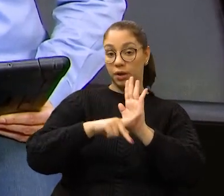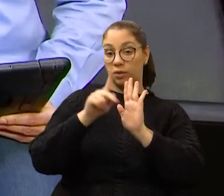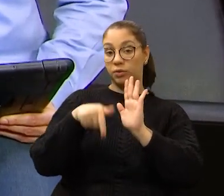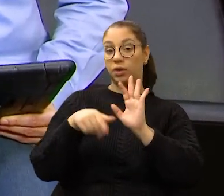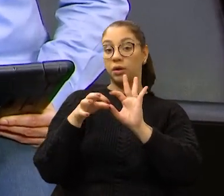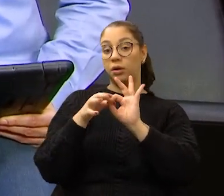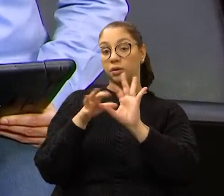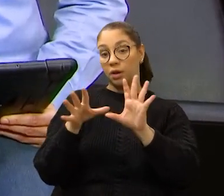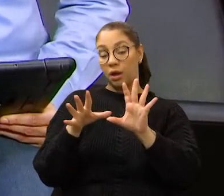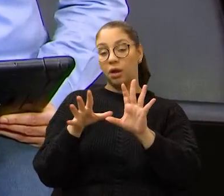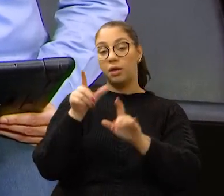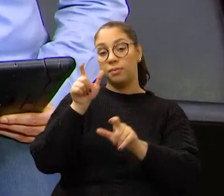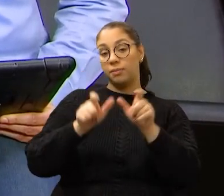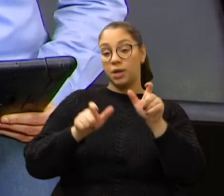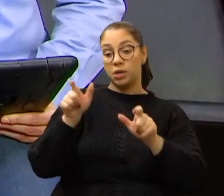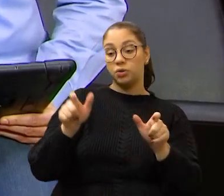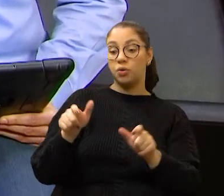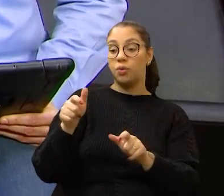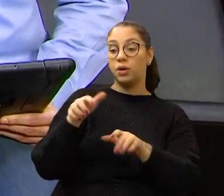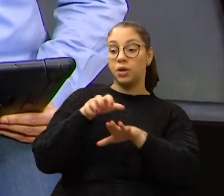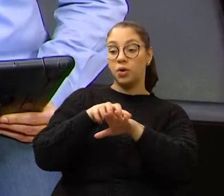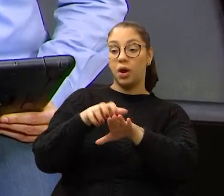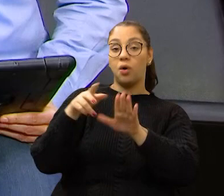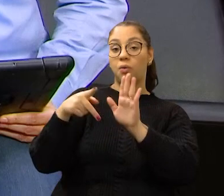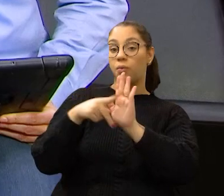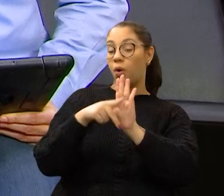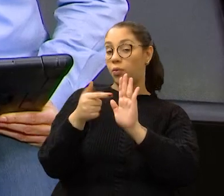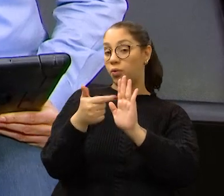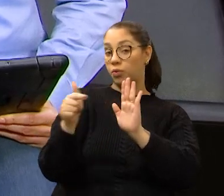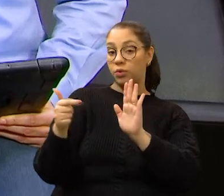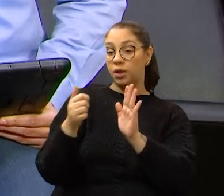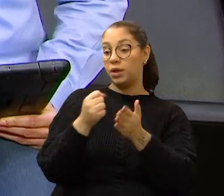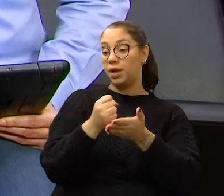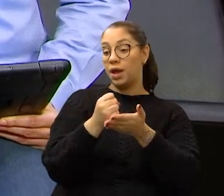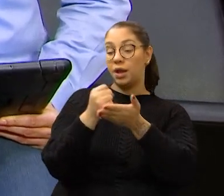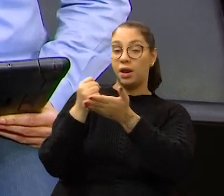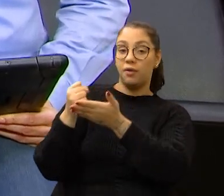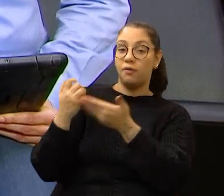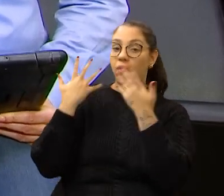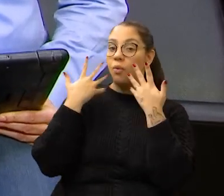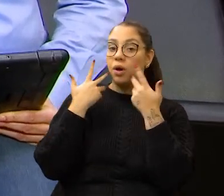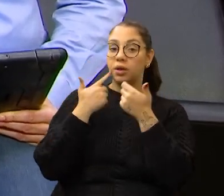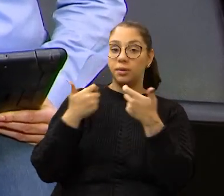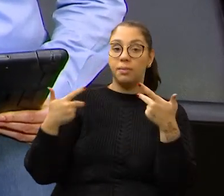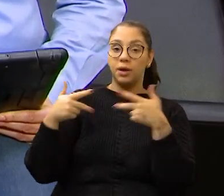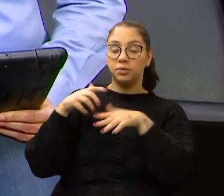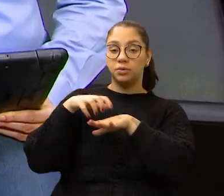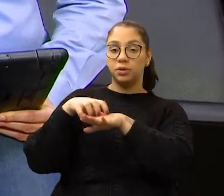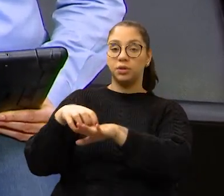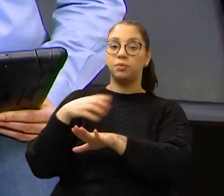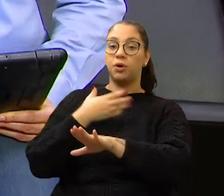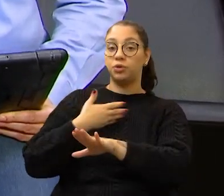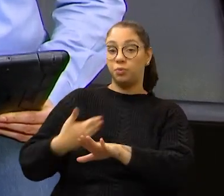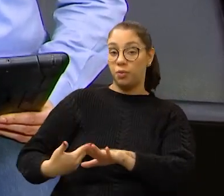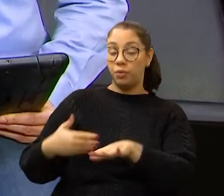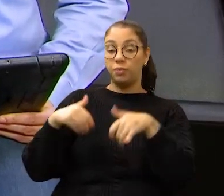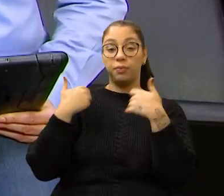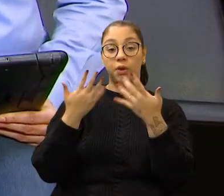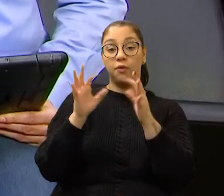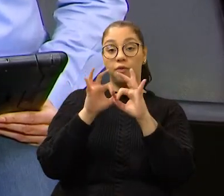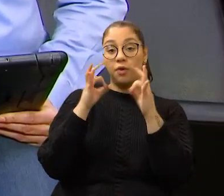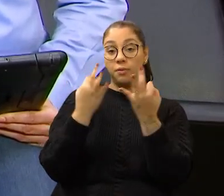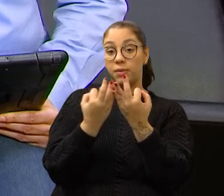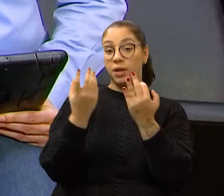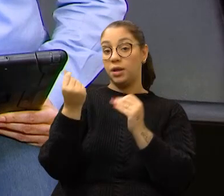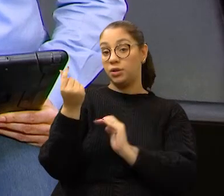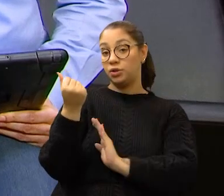que permite àquela pessoa que não tem o seu veículo próprio a levar o animal junto em um transporte público. Para essa família que é